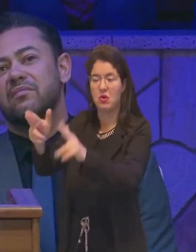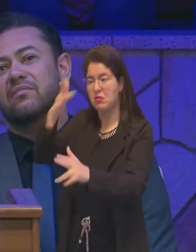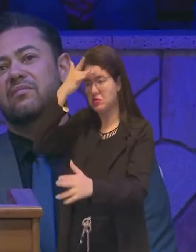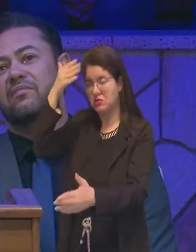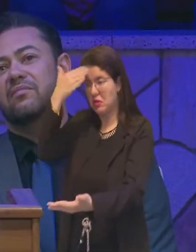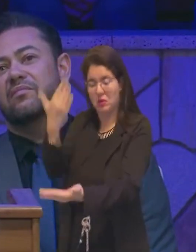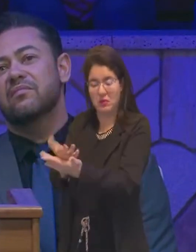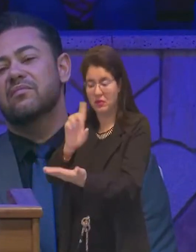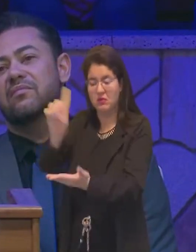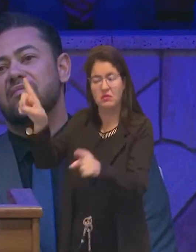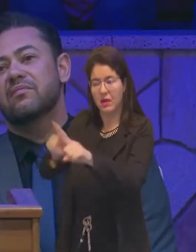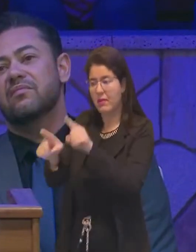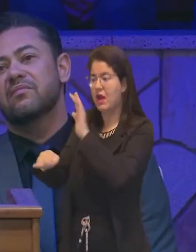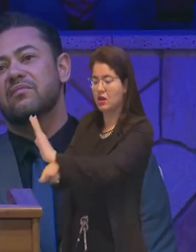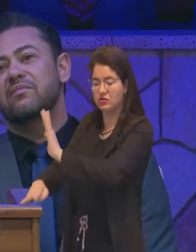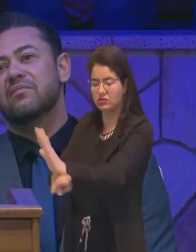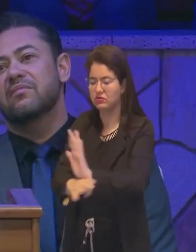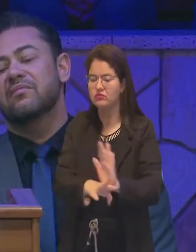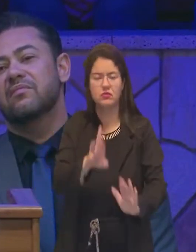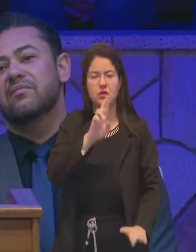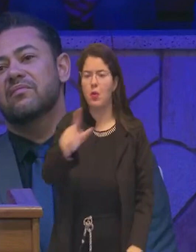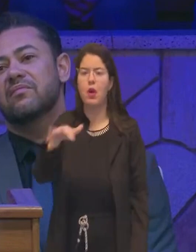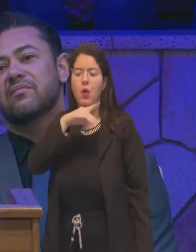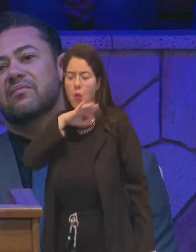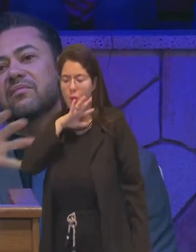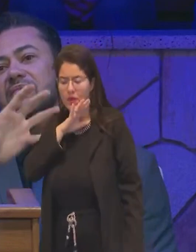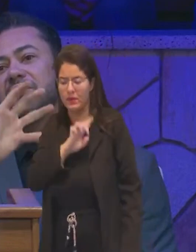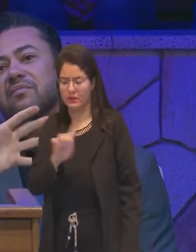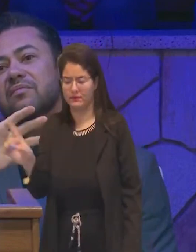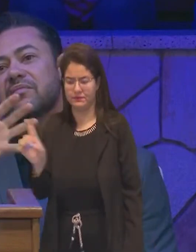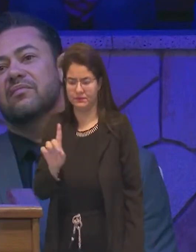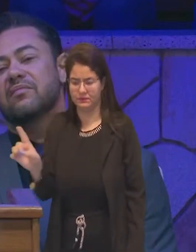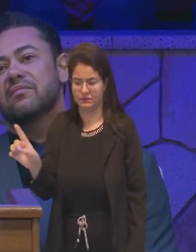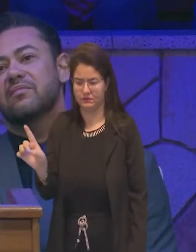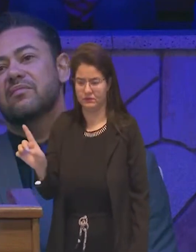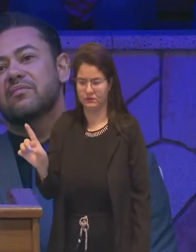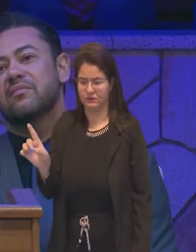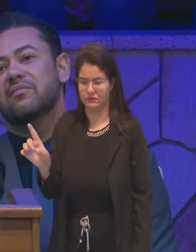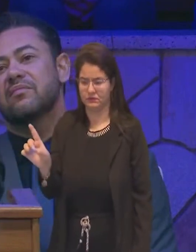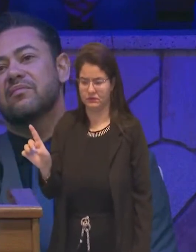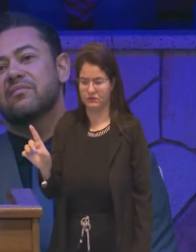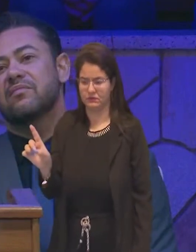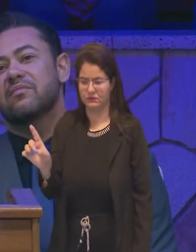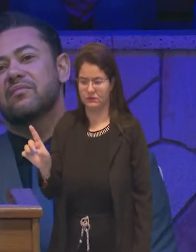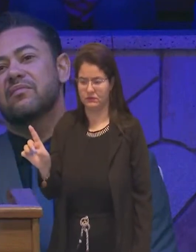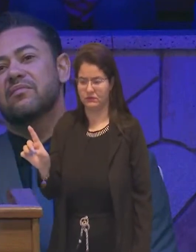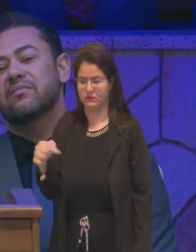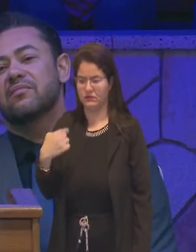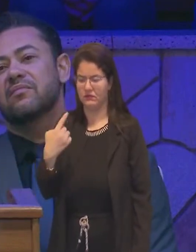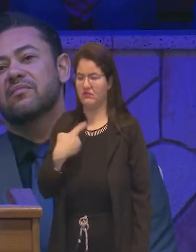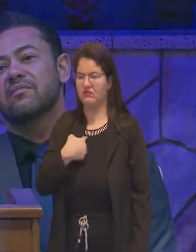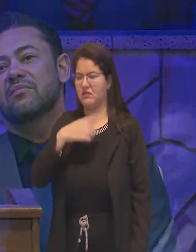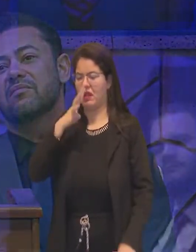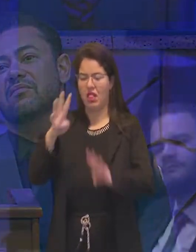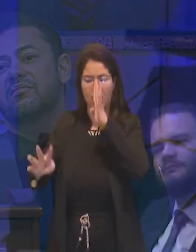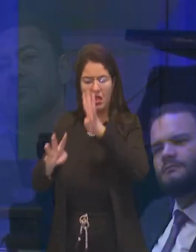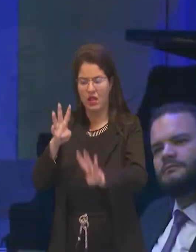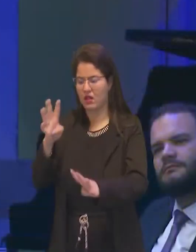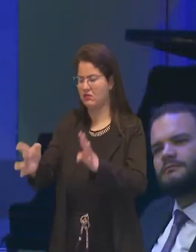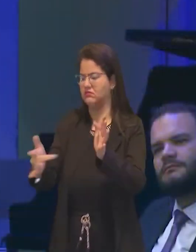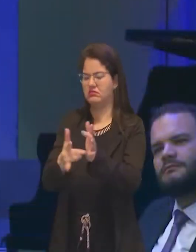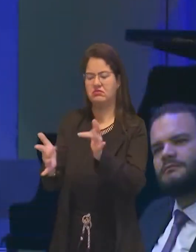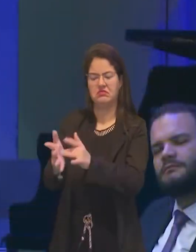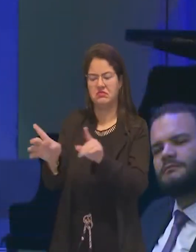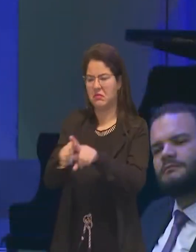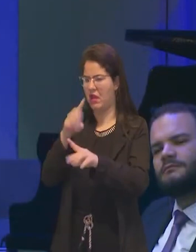Mas isso não é condenável. Tanto é que nenhum de nós aqui, dos meus amigos, condena isso. Cristo também não